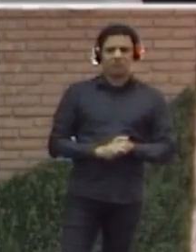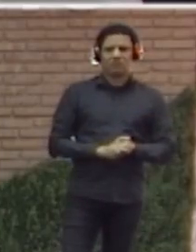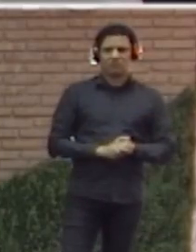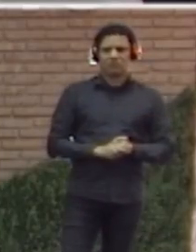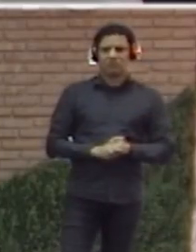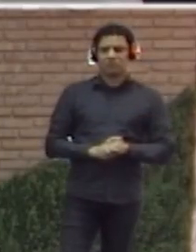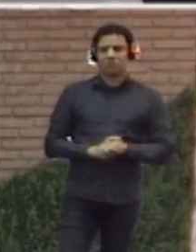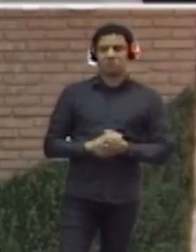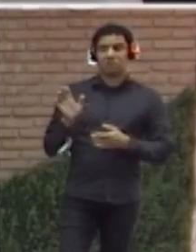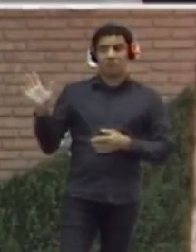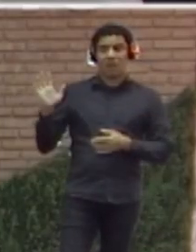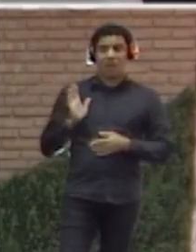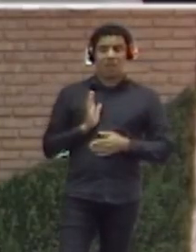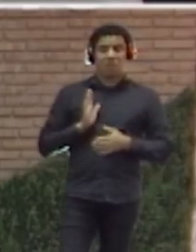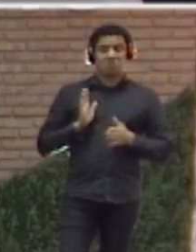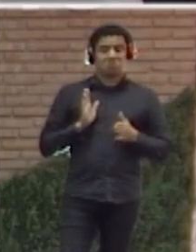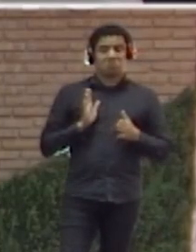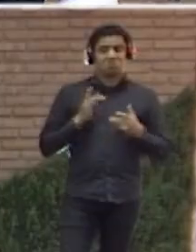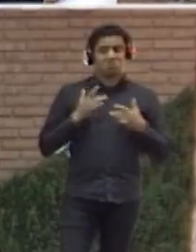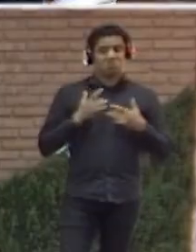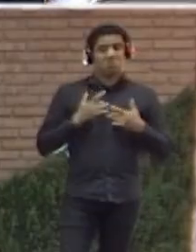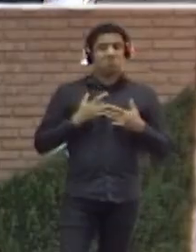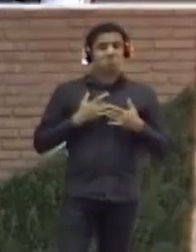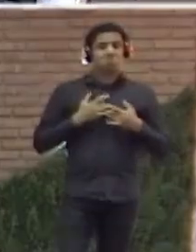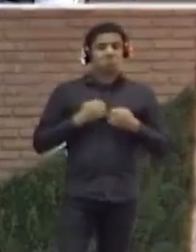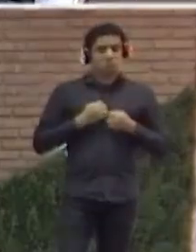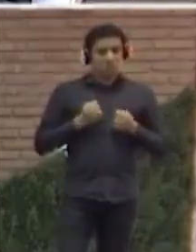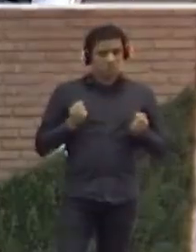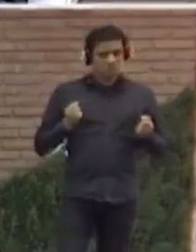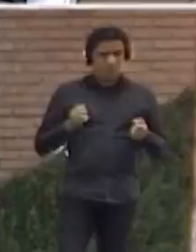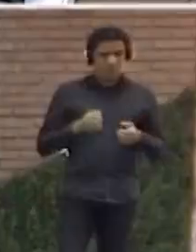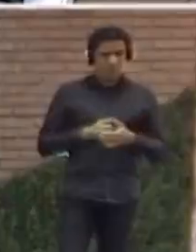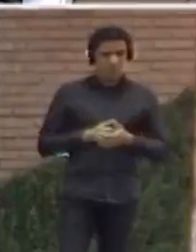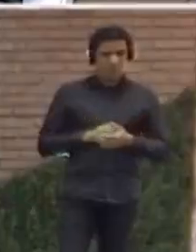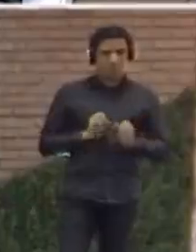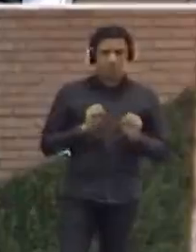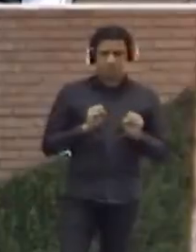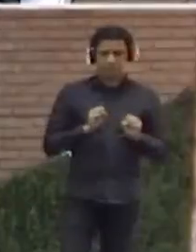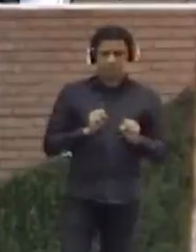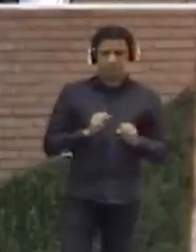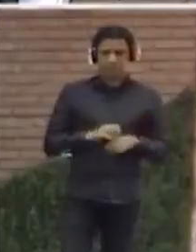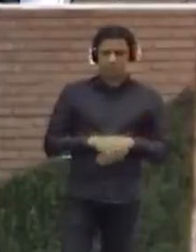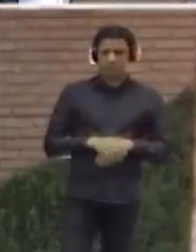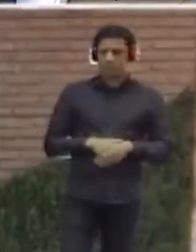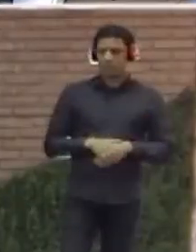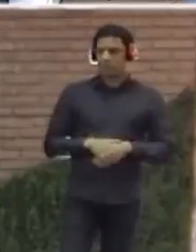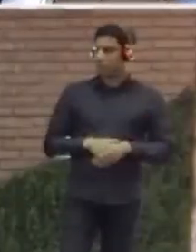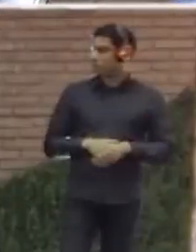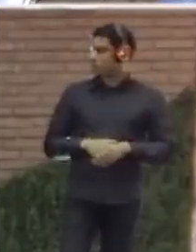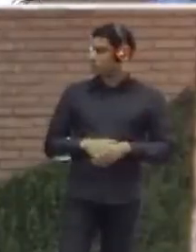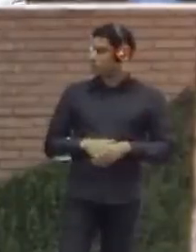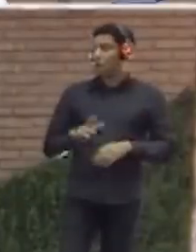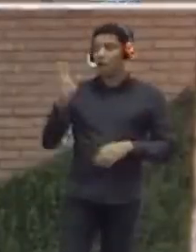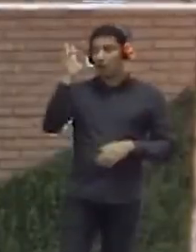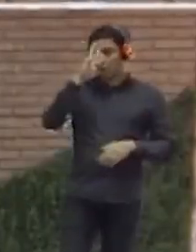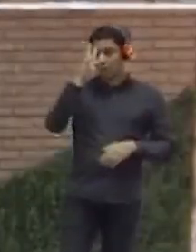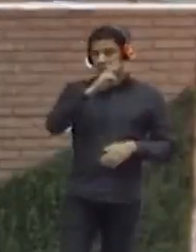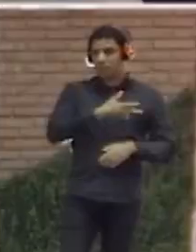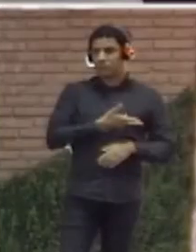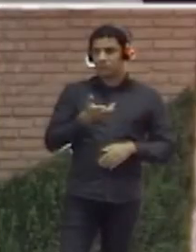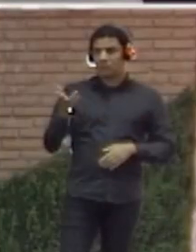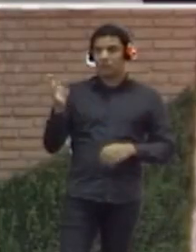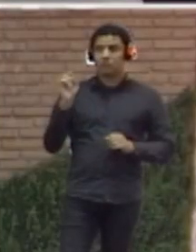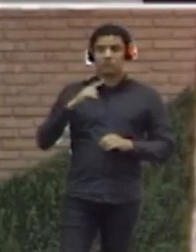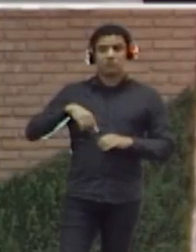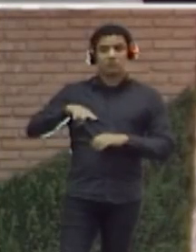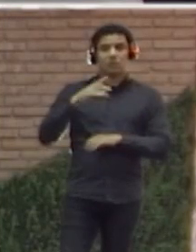à CEBIC, à Comissão de Materiais, Tecnologia e Inovação. Né? Lembrar a todos vocês que vocês